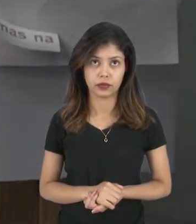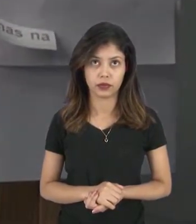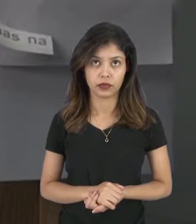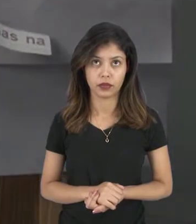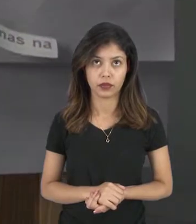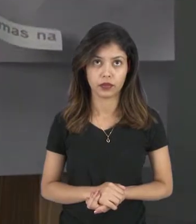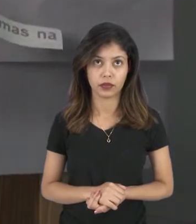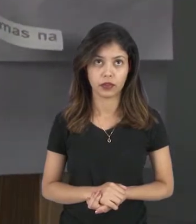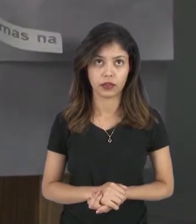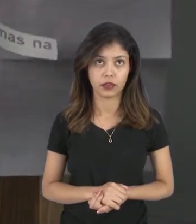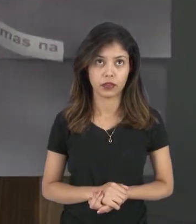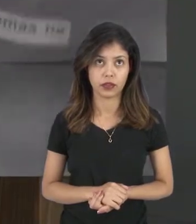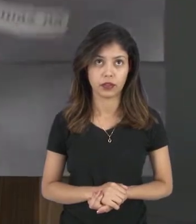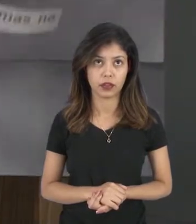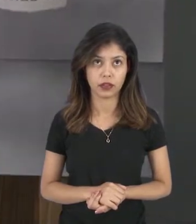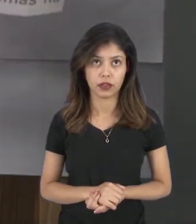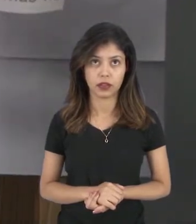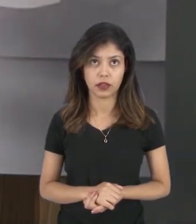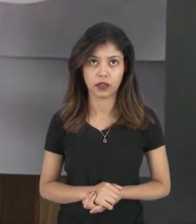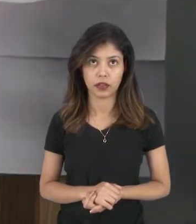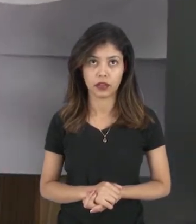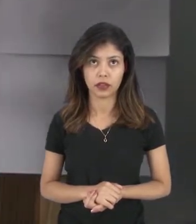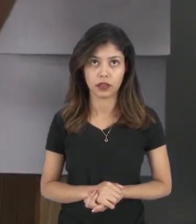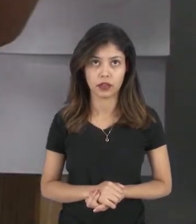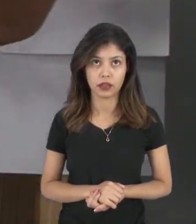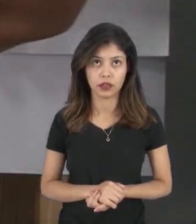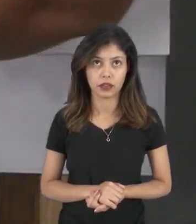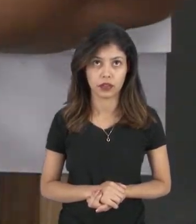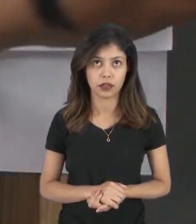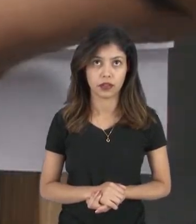Bem, deixa eu colocar aqui.